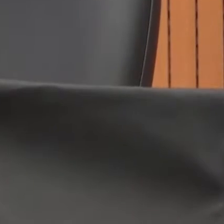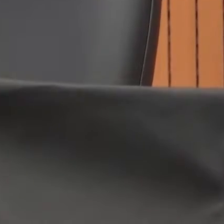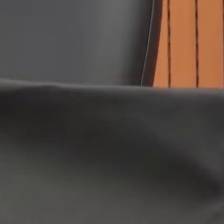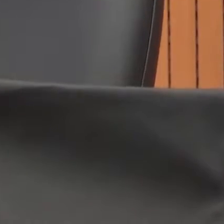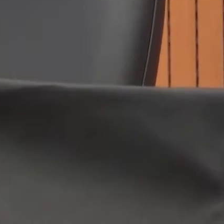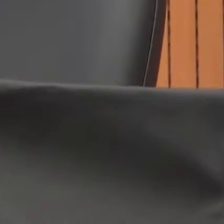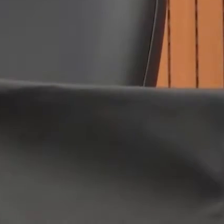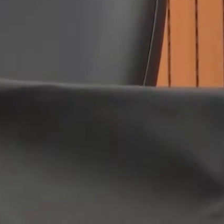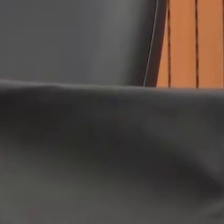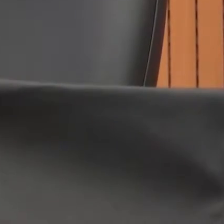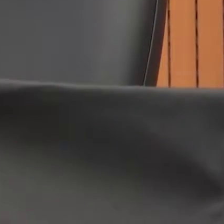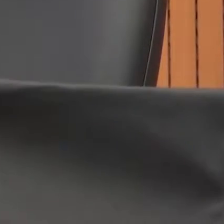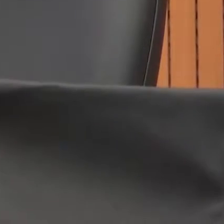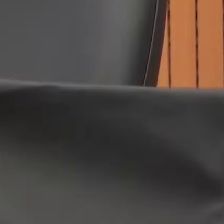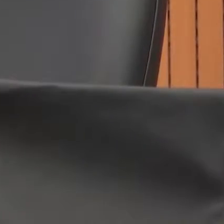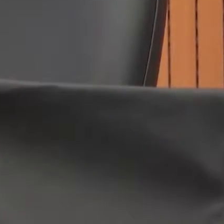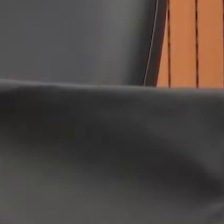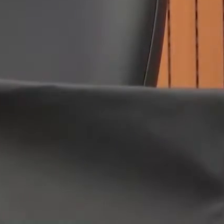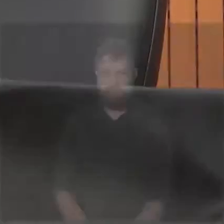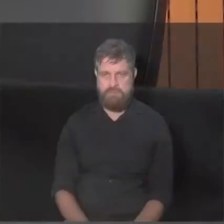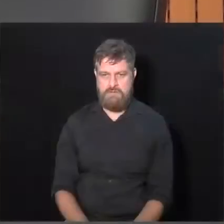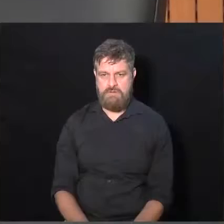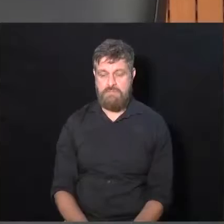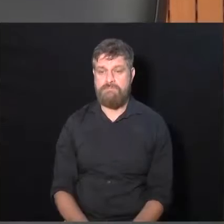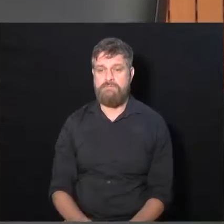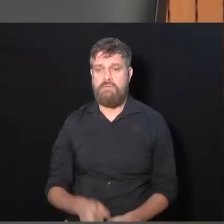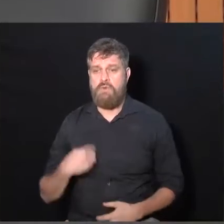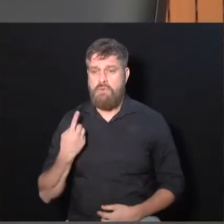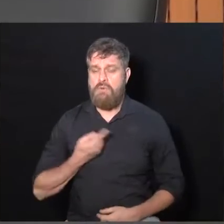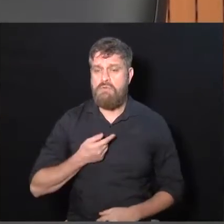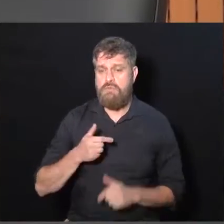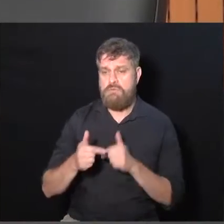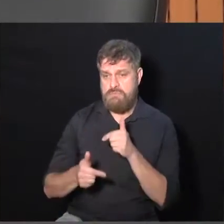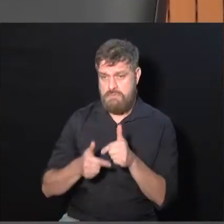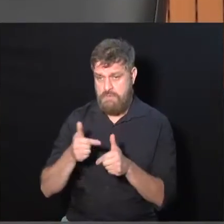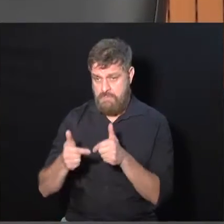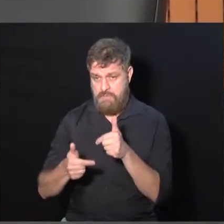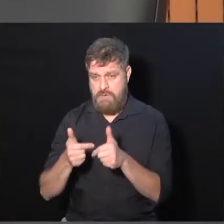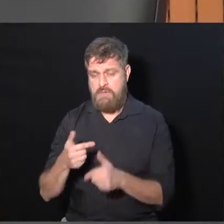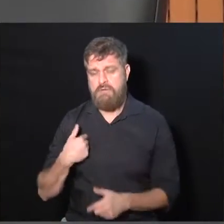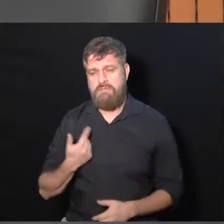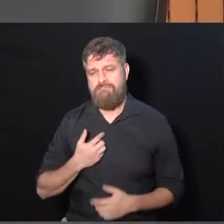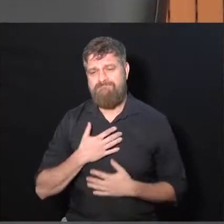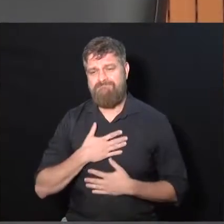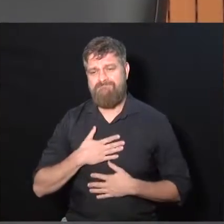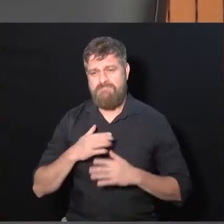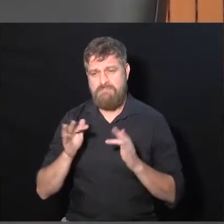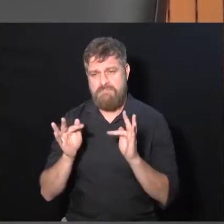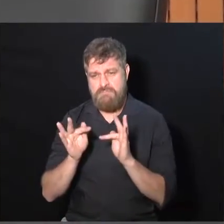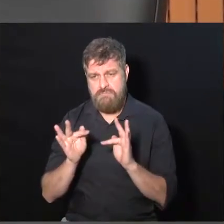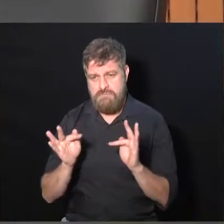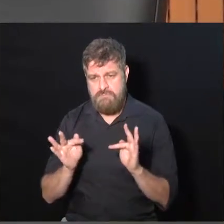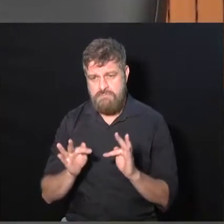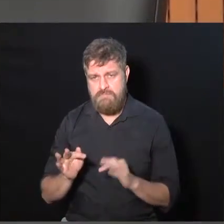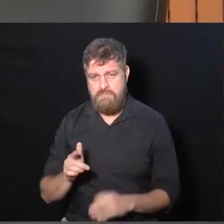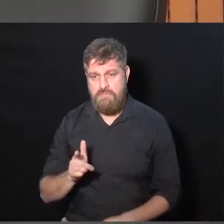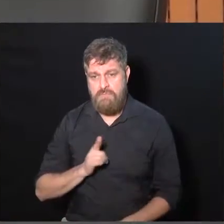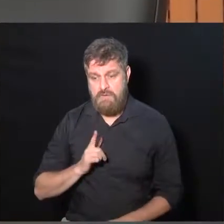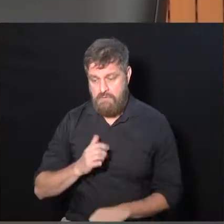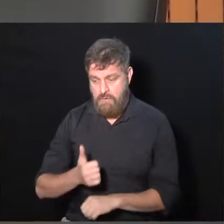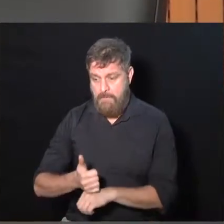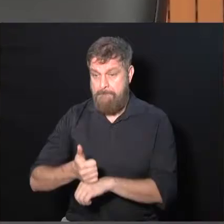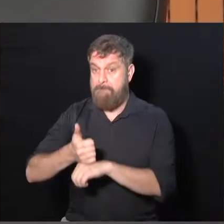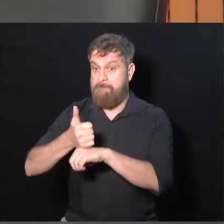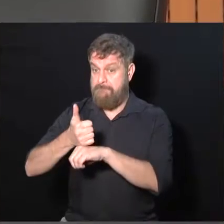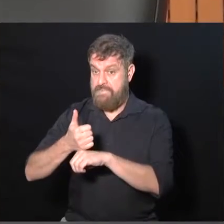o nosso trabalho, então, ele foi... A gente, com muita felicidade, recebemos 2 premiações,